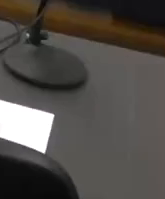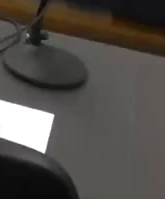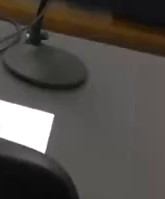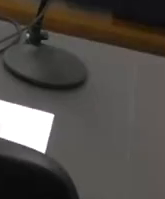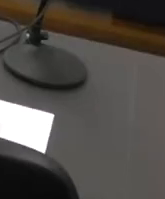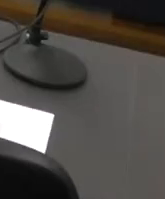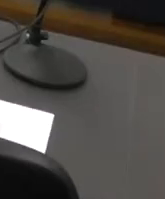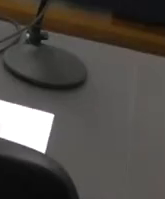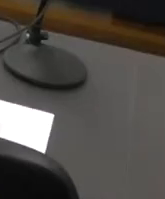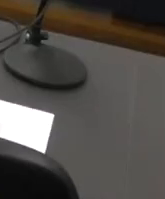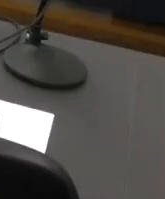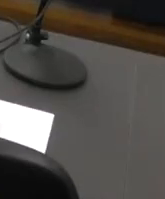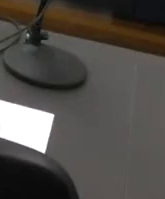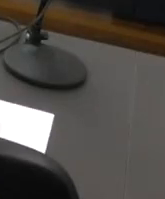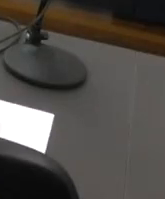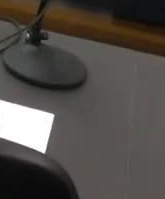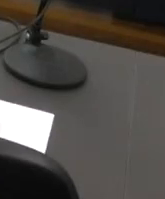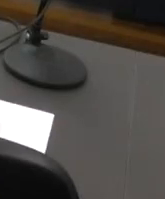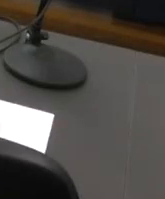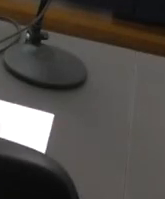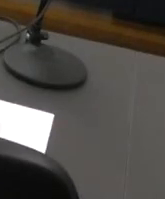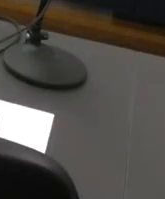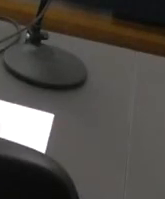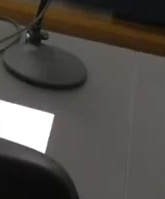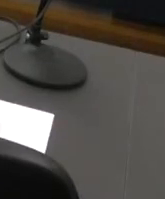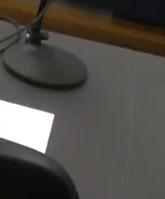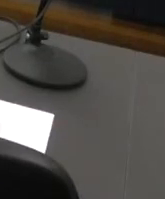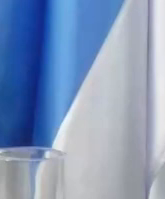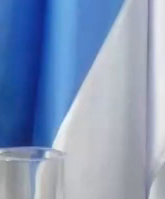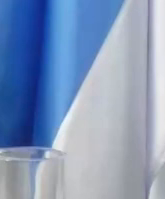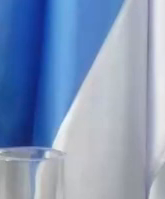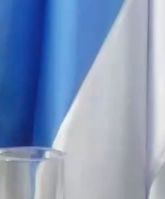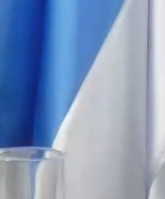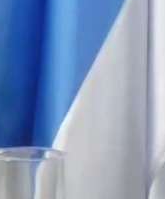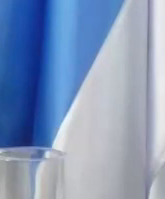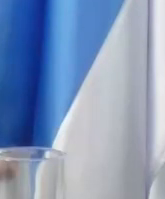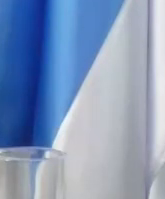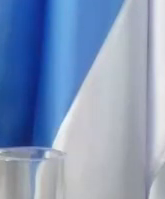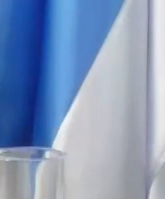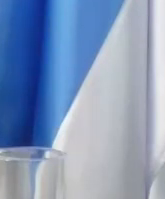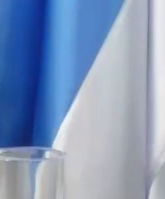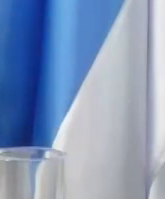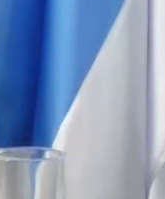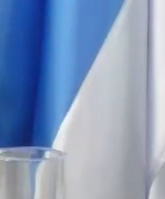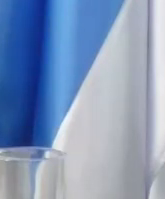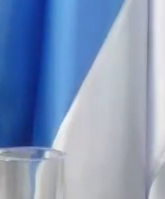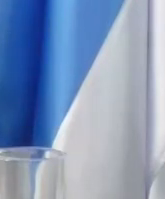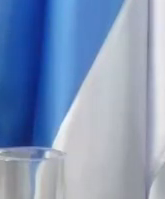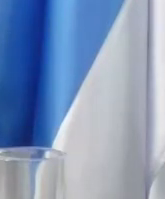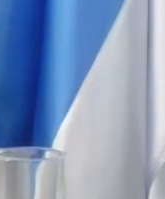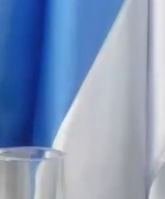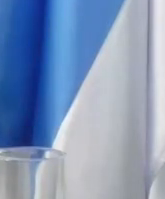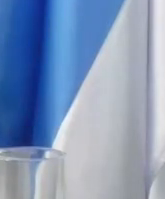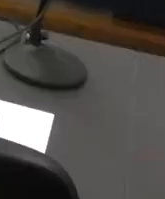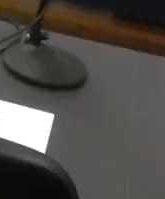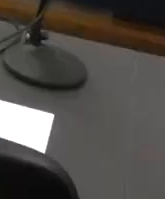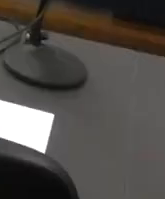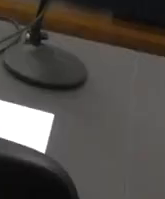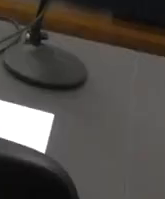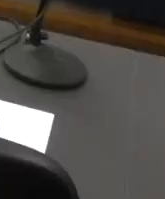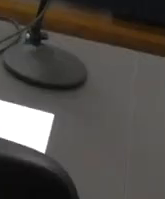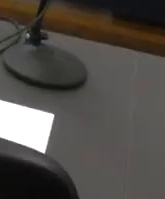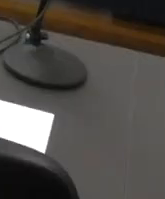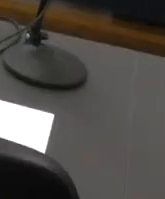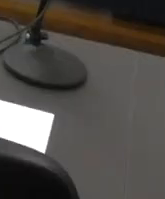senhora possa ir respondendo porque algumas podem cruzar né porque já são duas horas a senhora pode responder